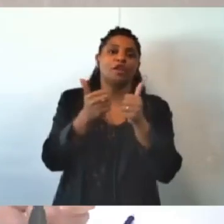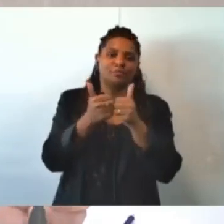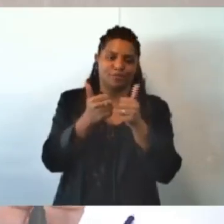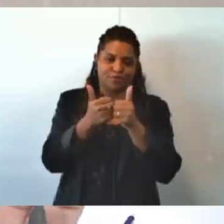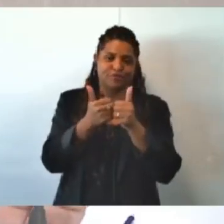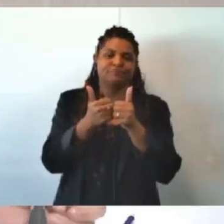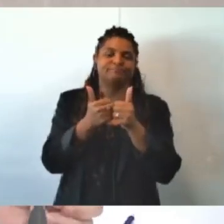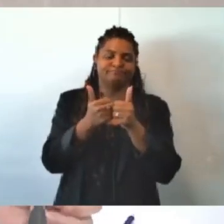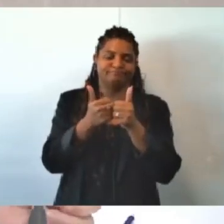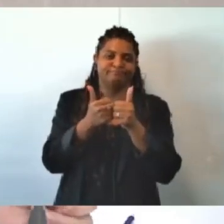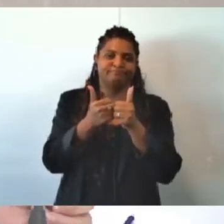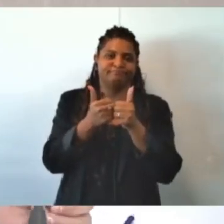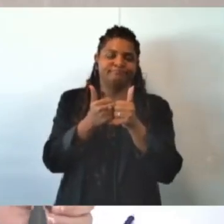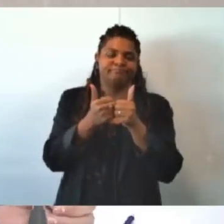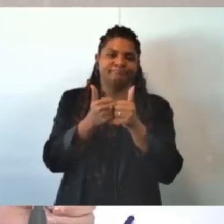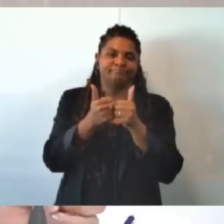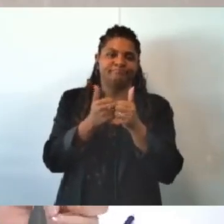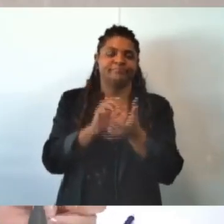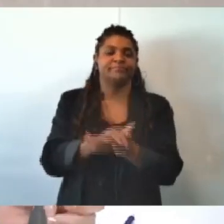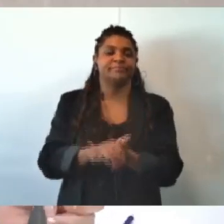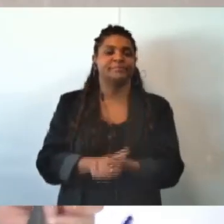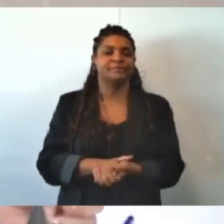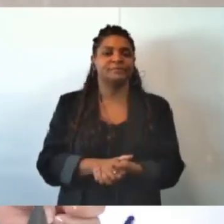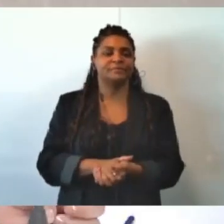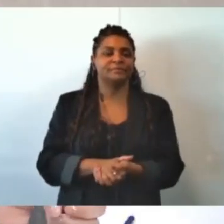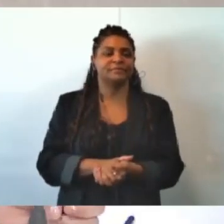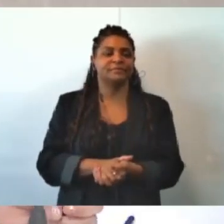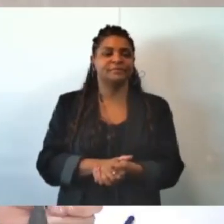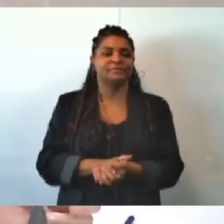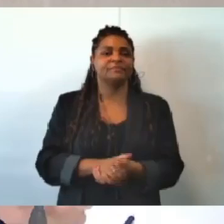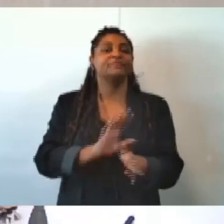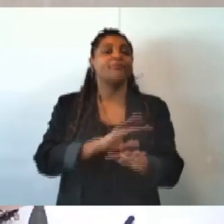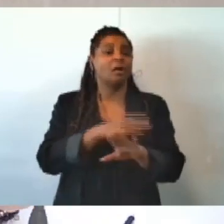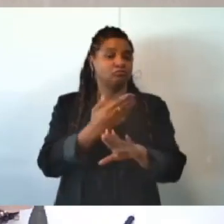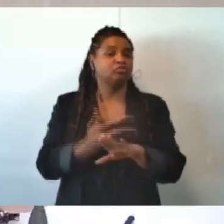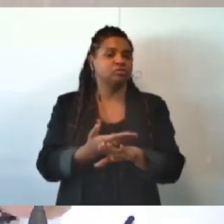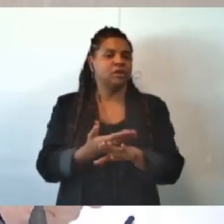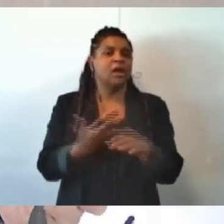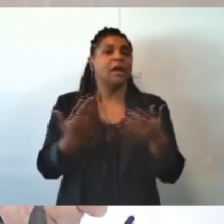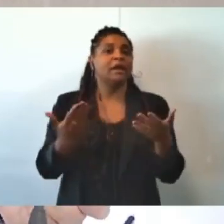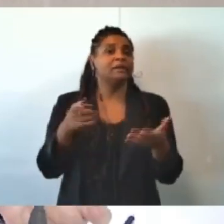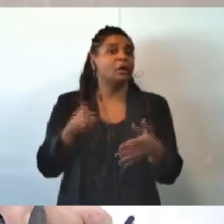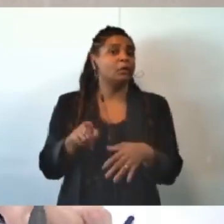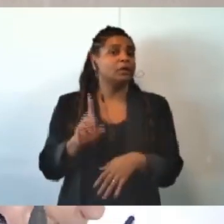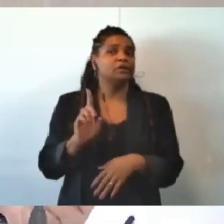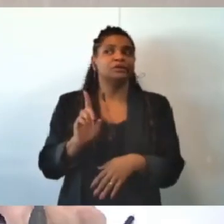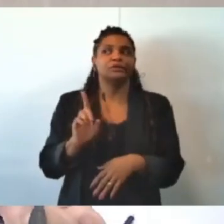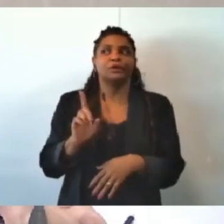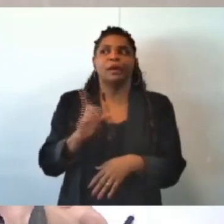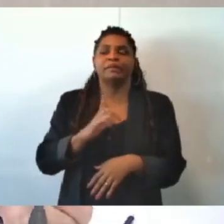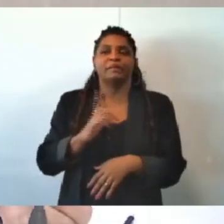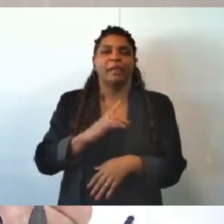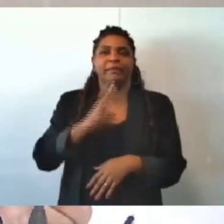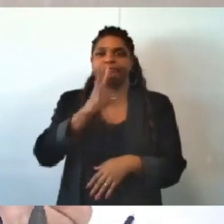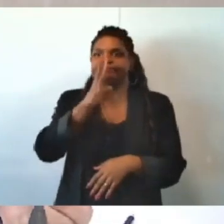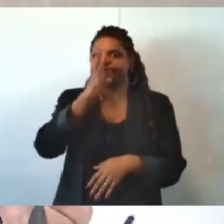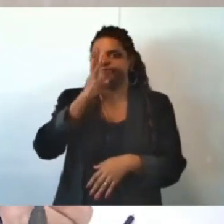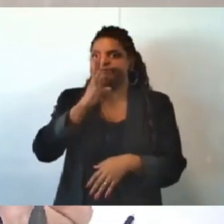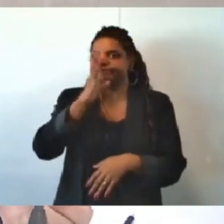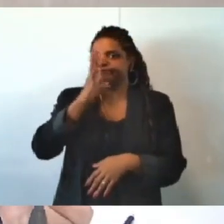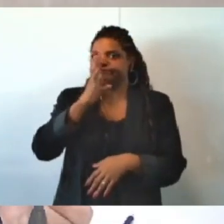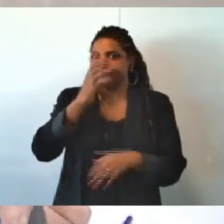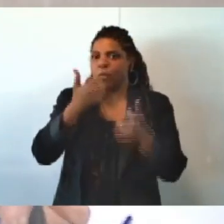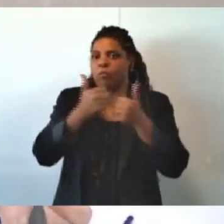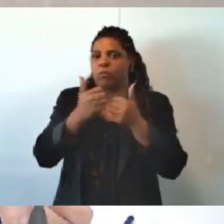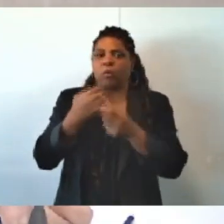Então, isso dá um acréscimo gigante de fluxo de ônibus que a Chateaubriand